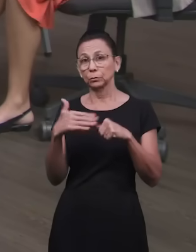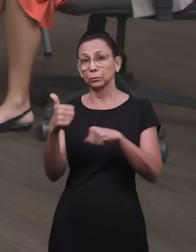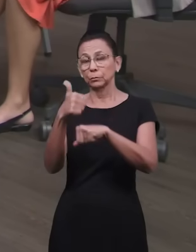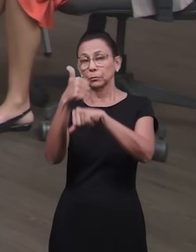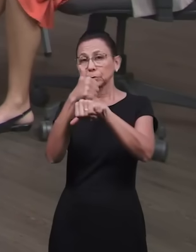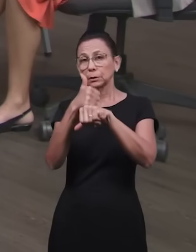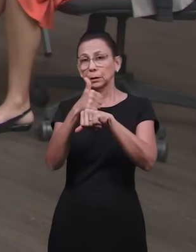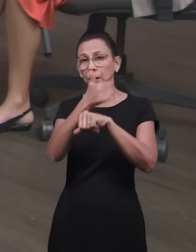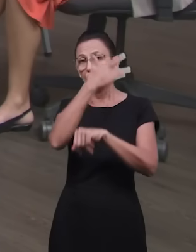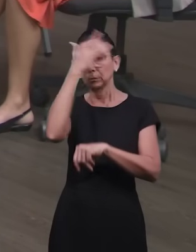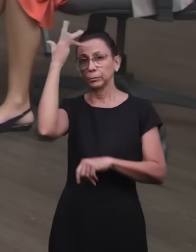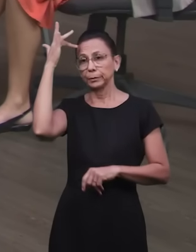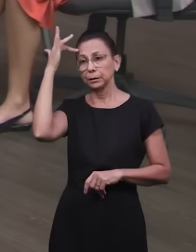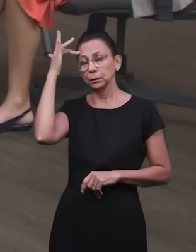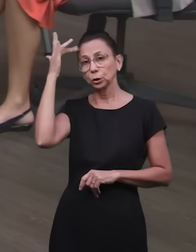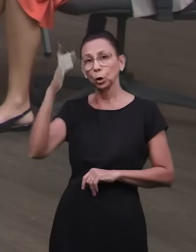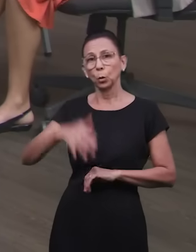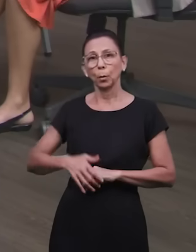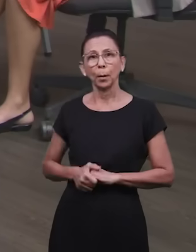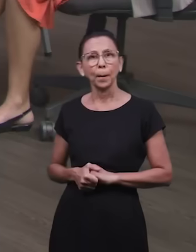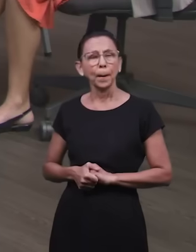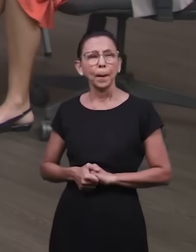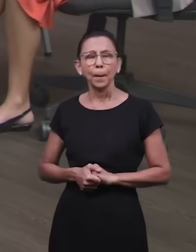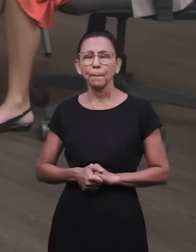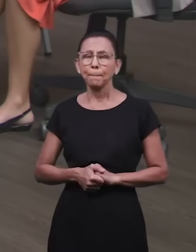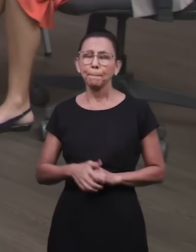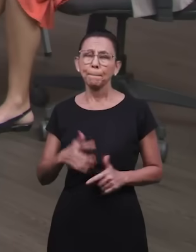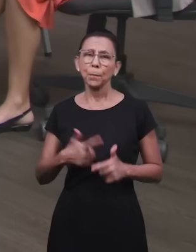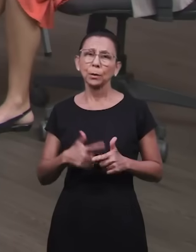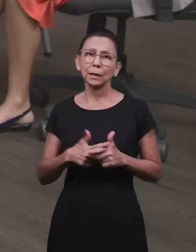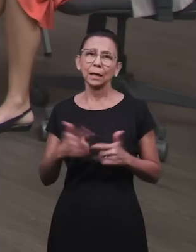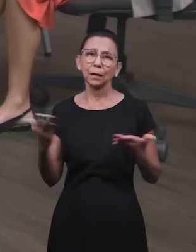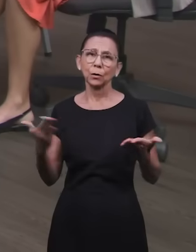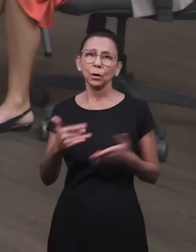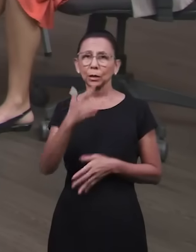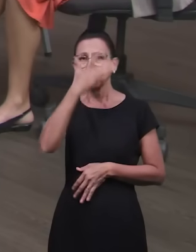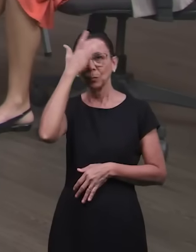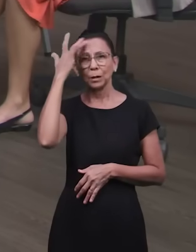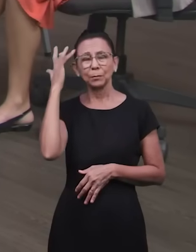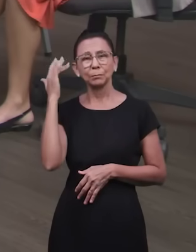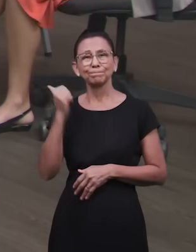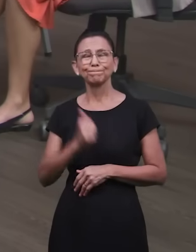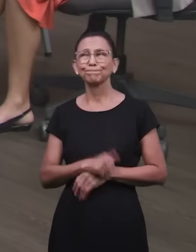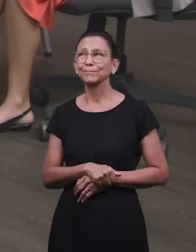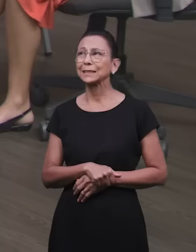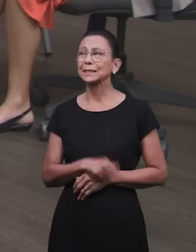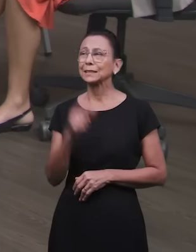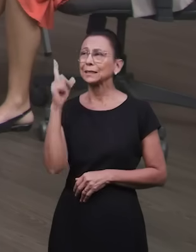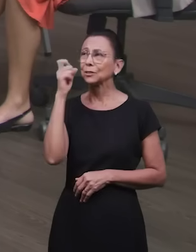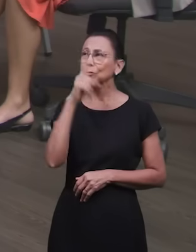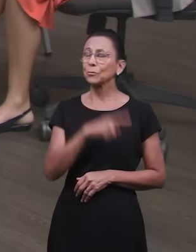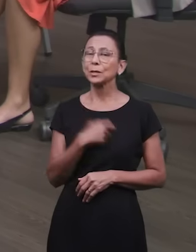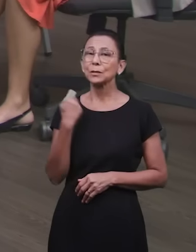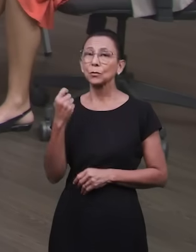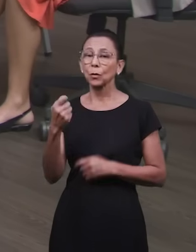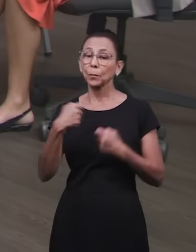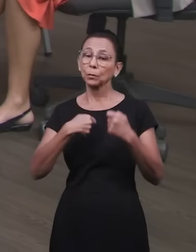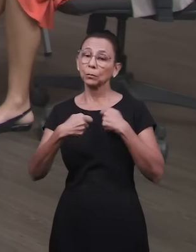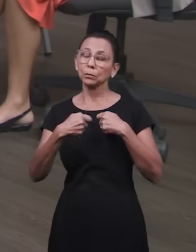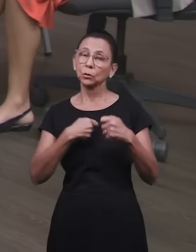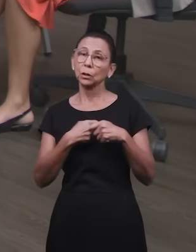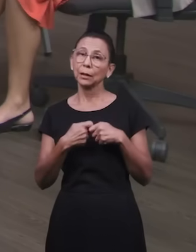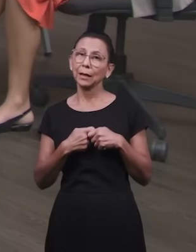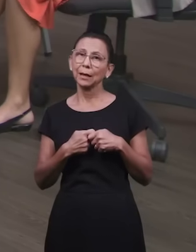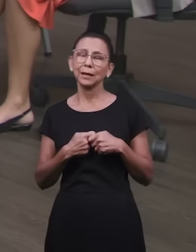profissional, né, porque se tornou uma patologia, se tornou algo que vai precisar ser